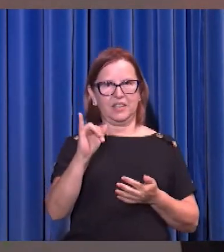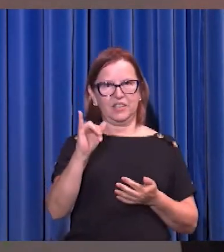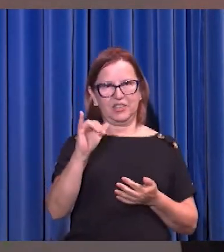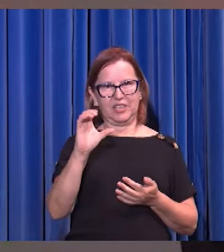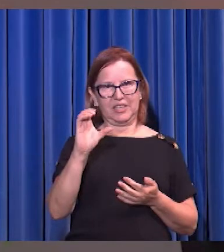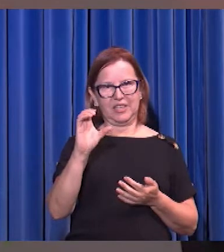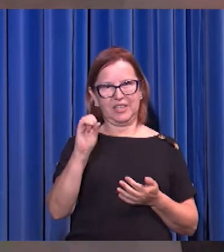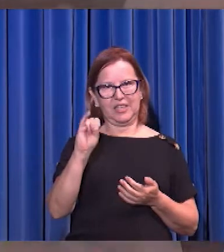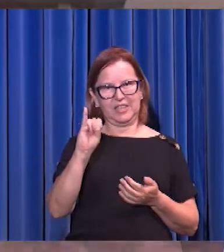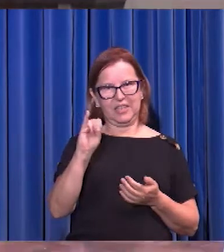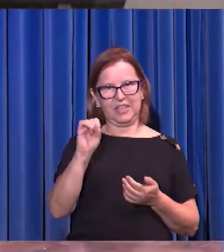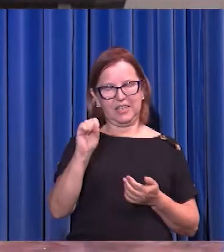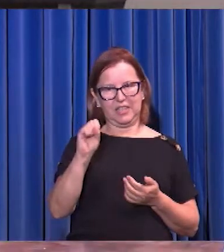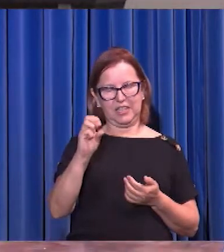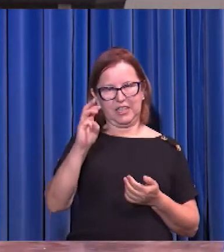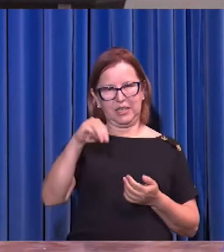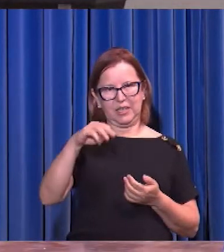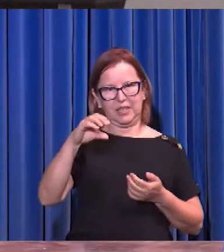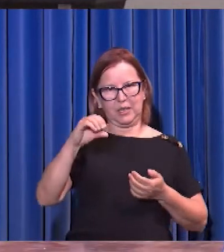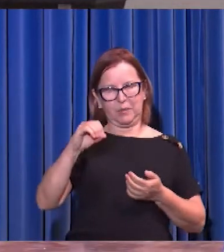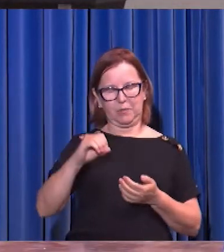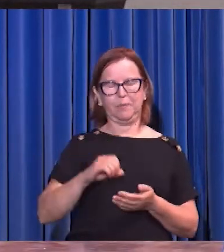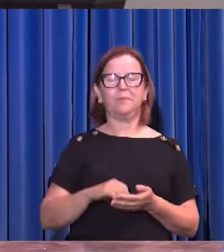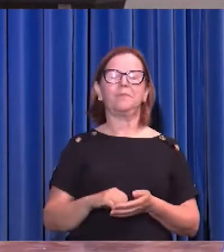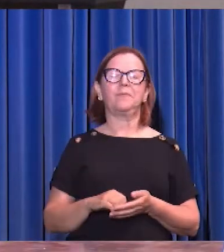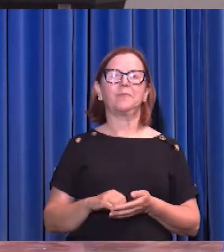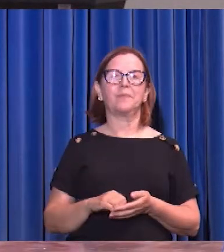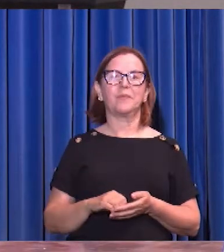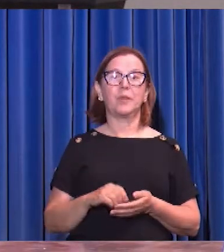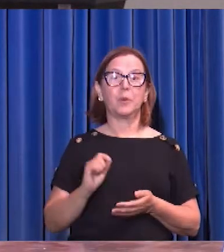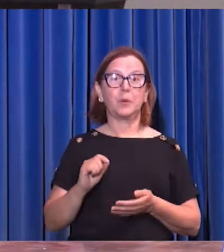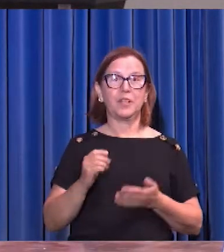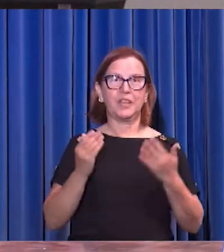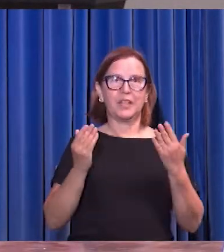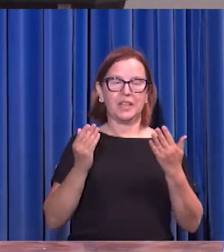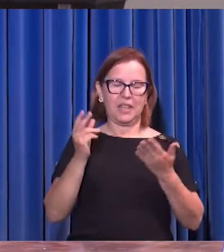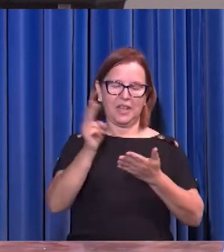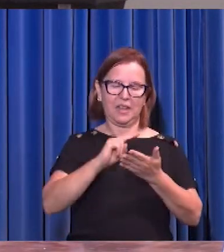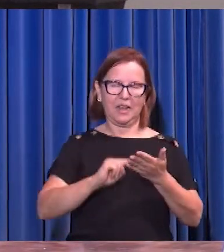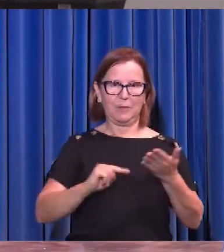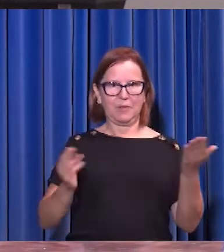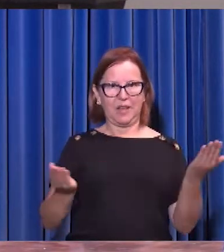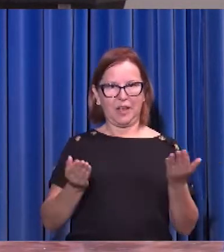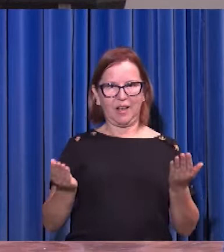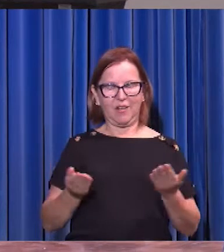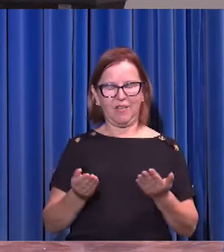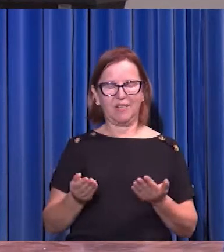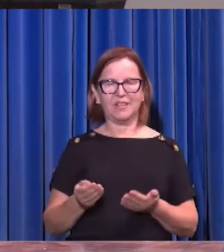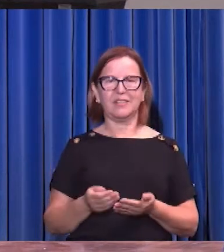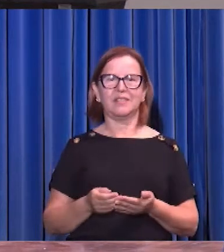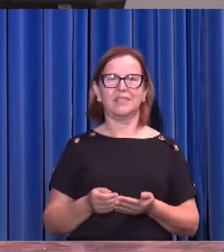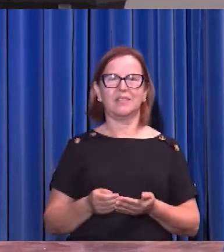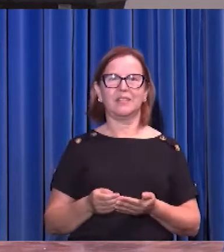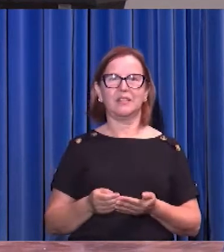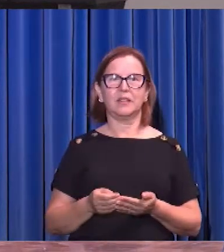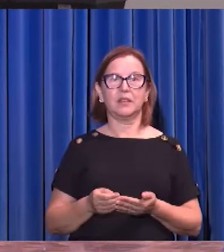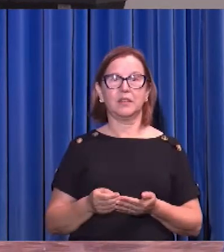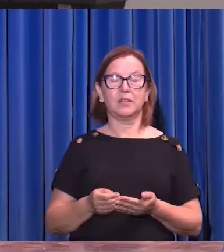O que nós acabamos de ler aqui é uma passagem onde uma pessoa